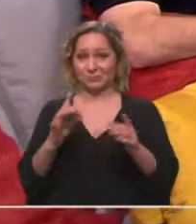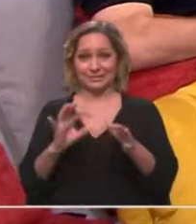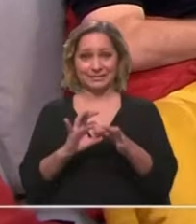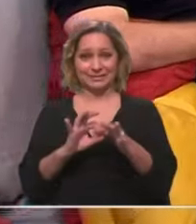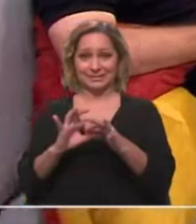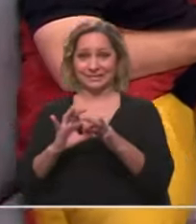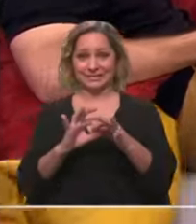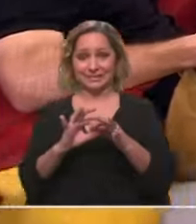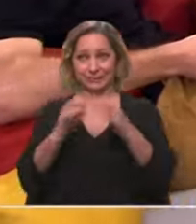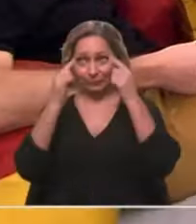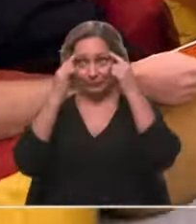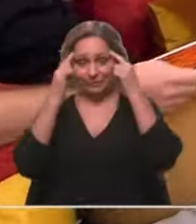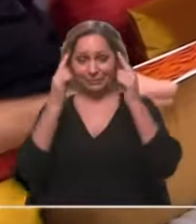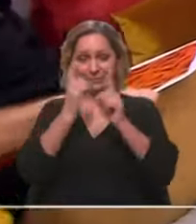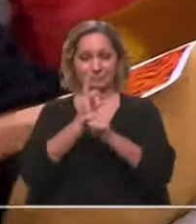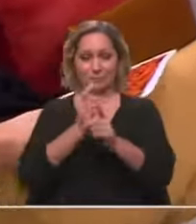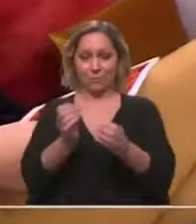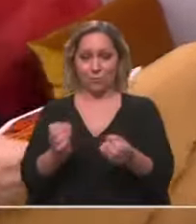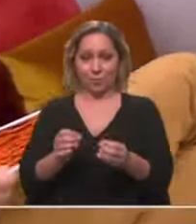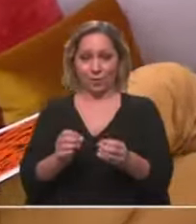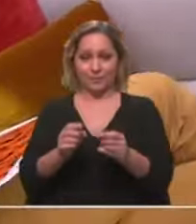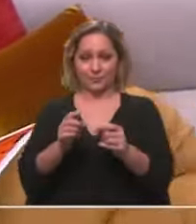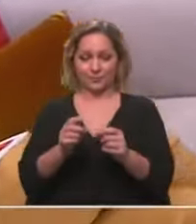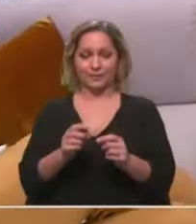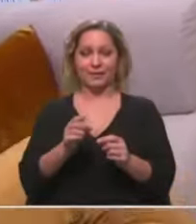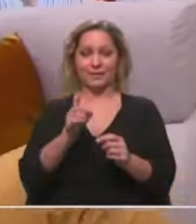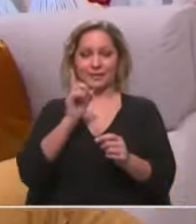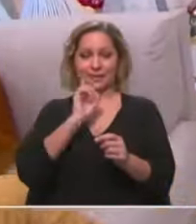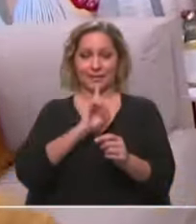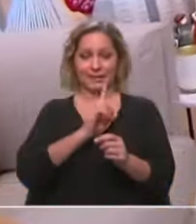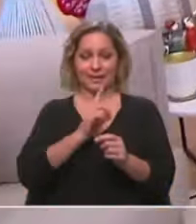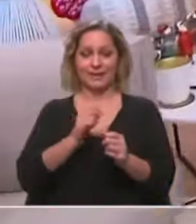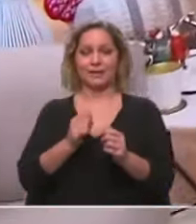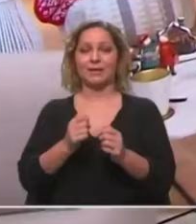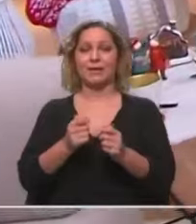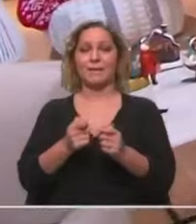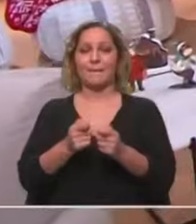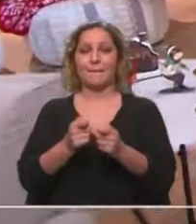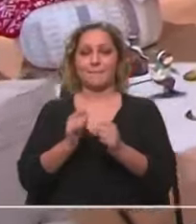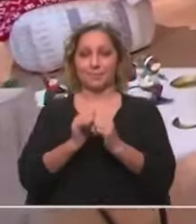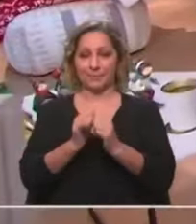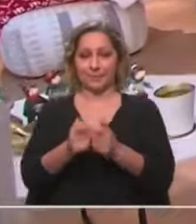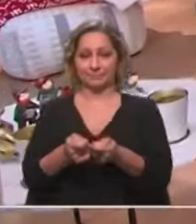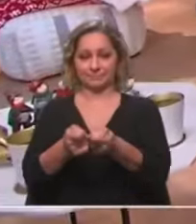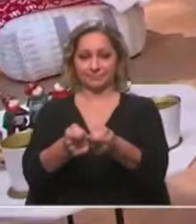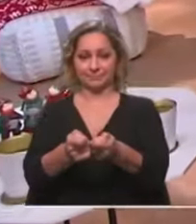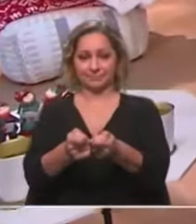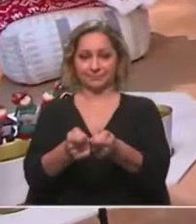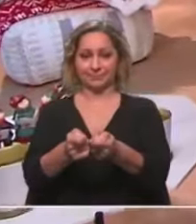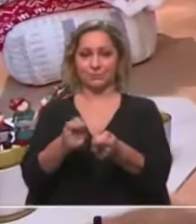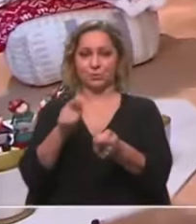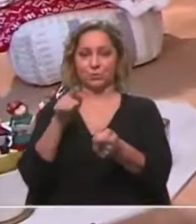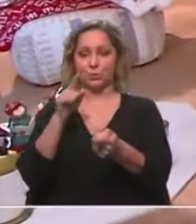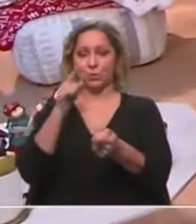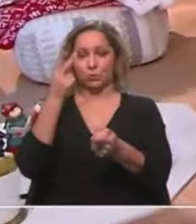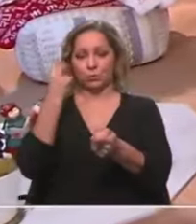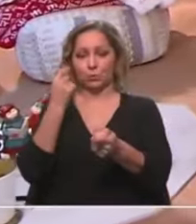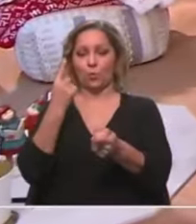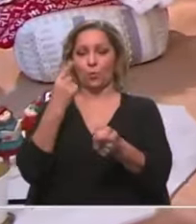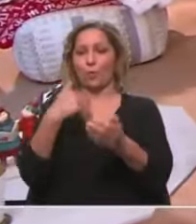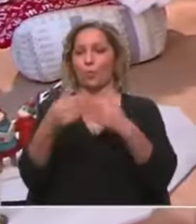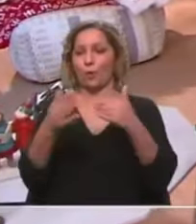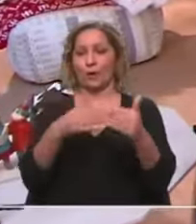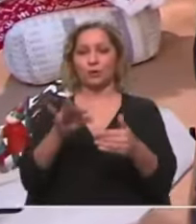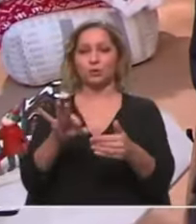O que é que vai acontecer? Vais segurar então aqui nos papéis? Sim. Segura por aqui? Aqui. Okay. E agora, João, tu vais escolher um aleatoriamente.